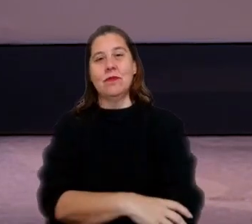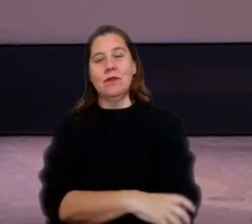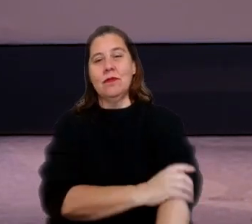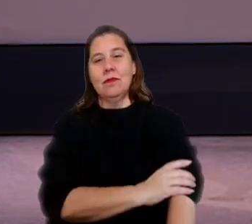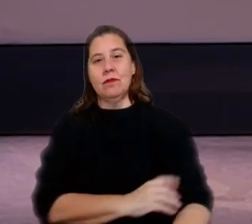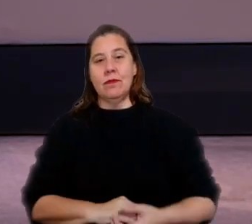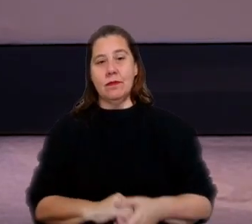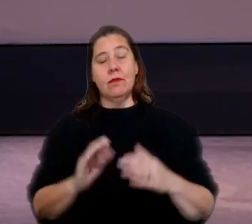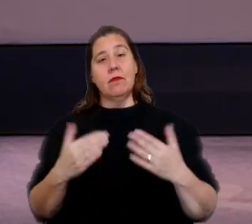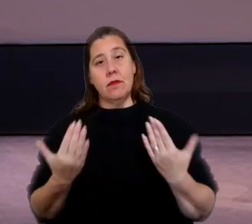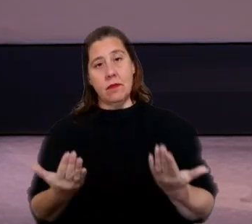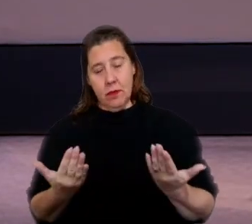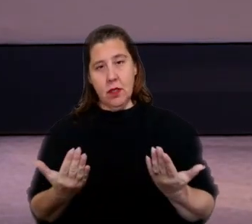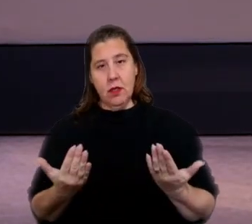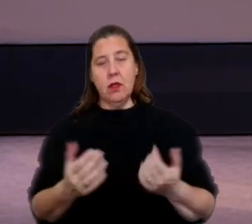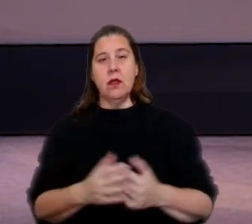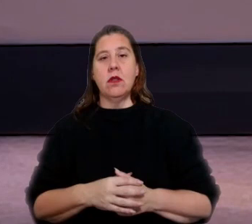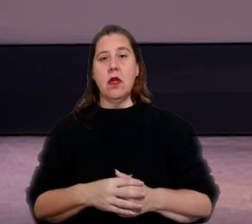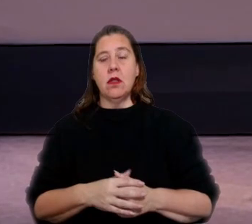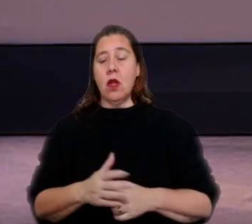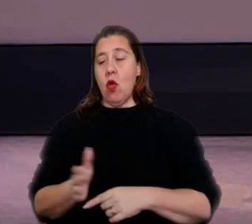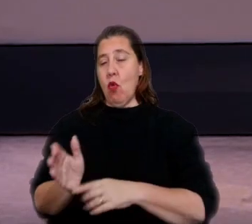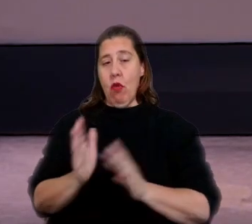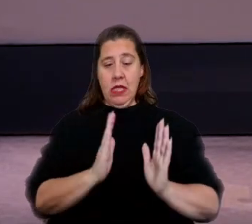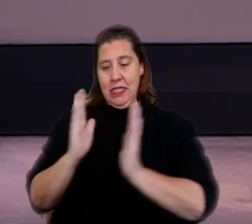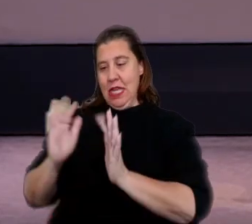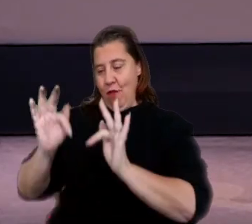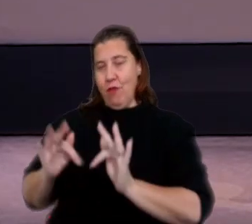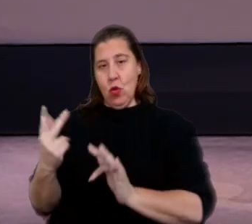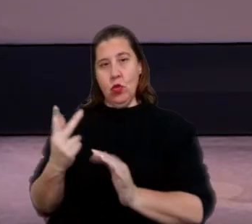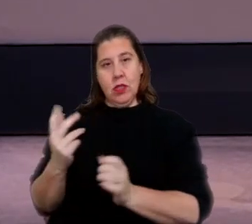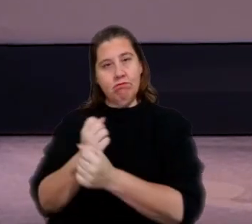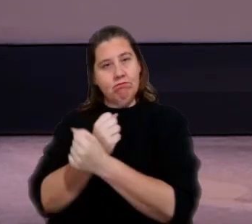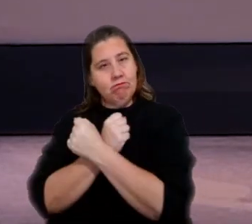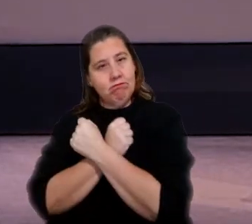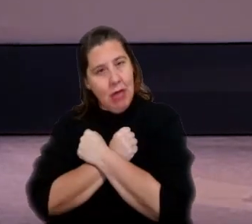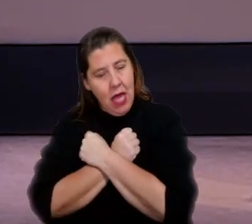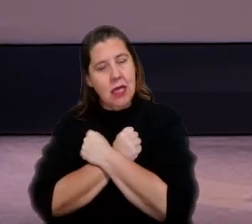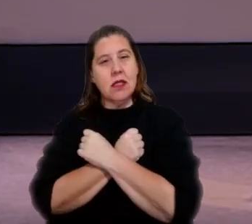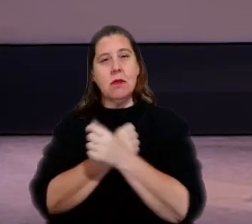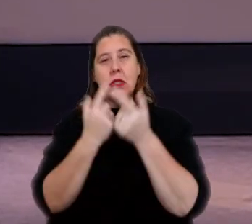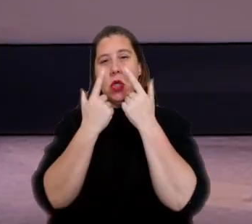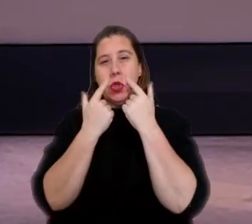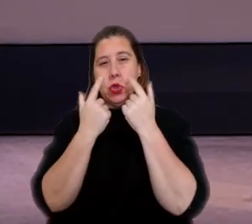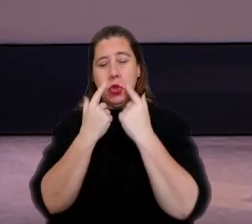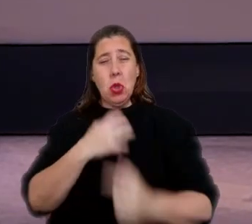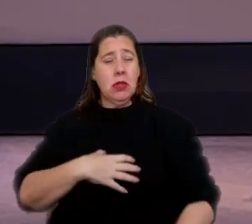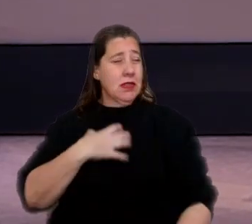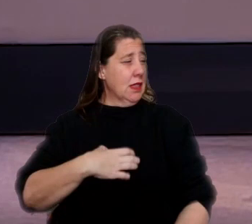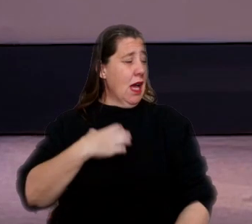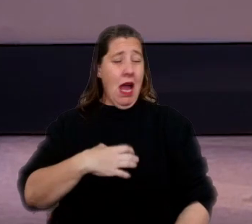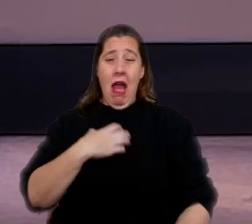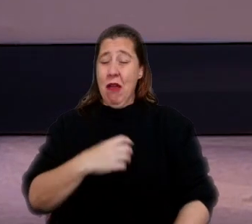E, bom, então eles, na cena final, eles se abraçam, né? Depois desse, do choro,